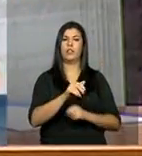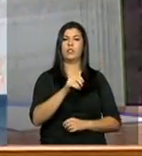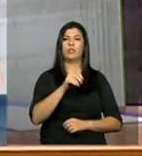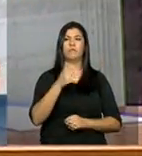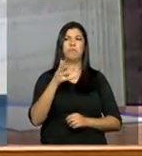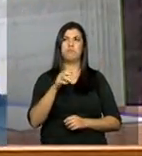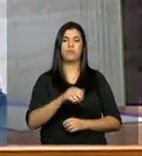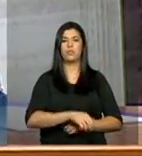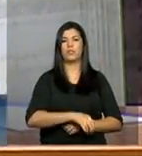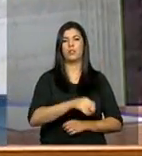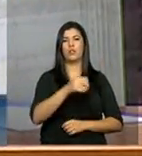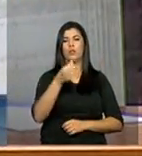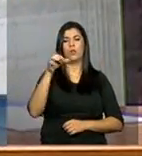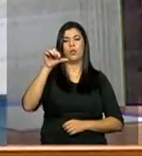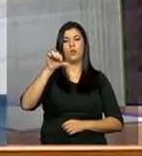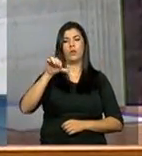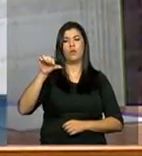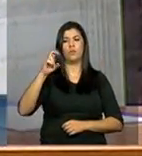Entre